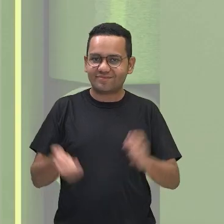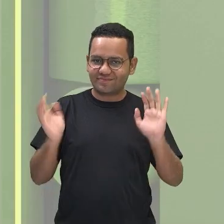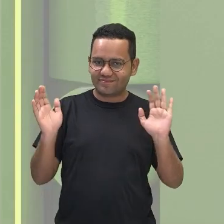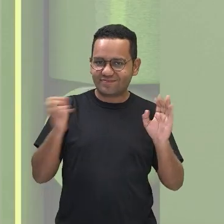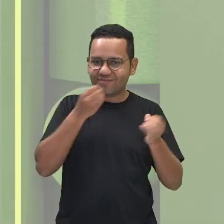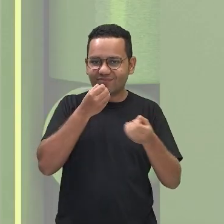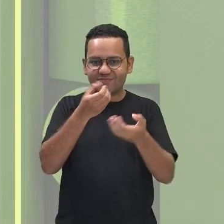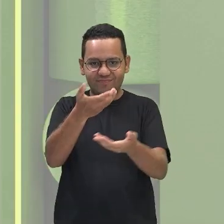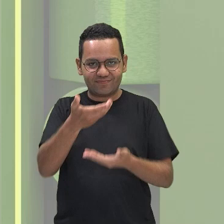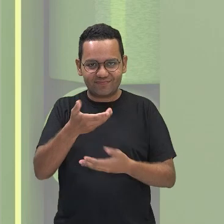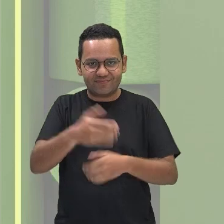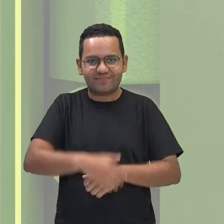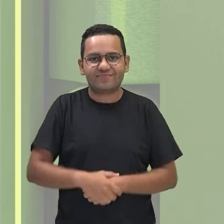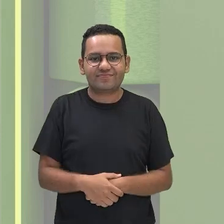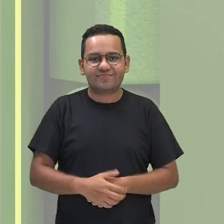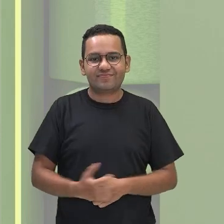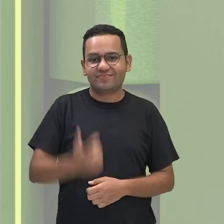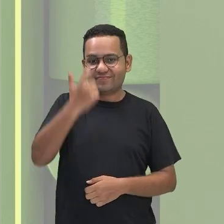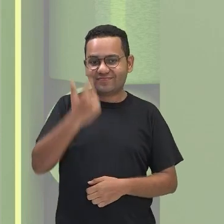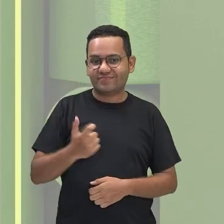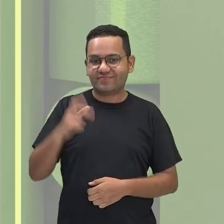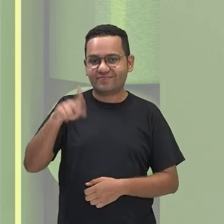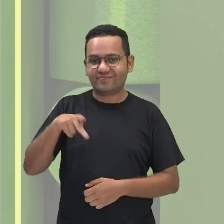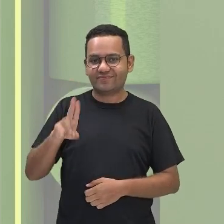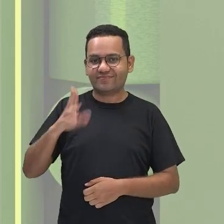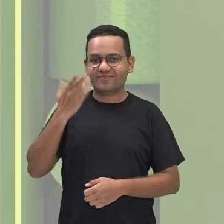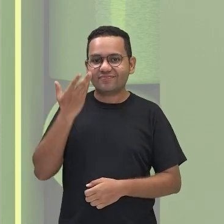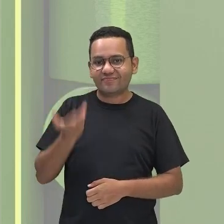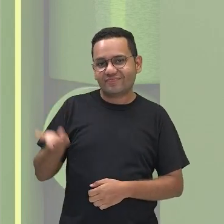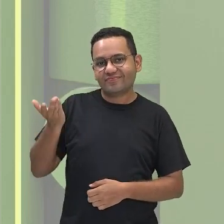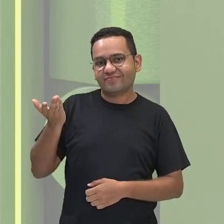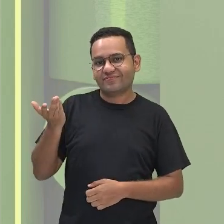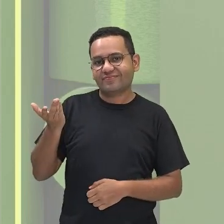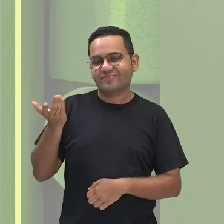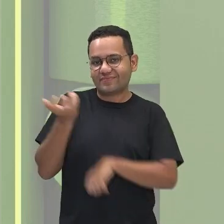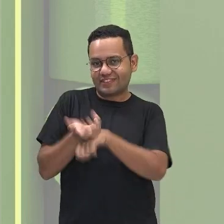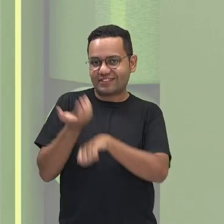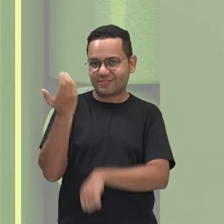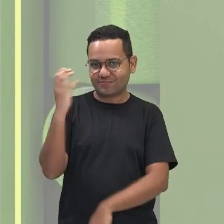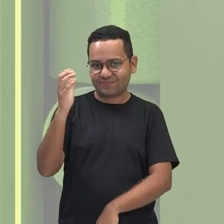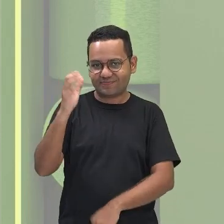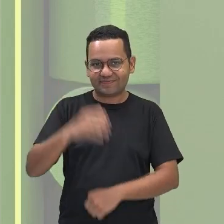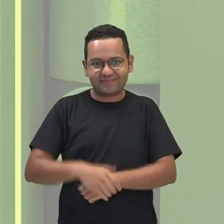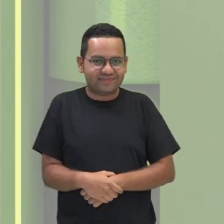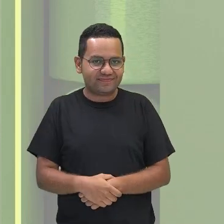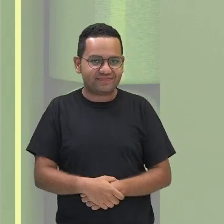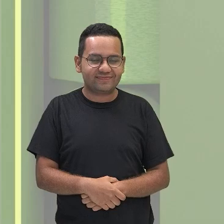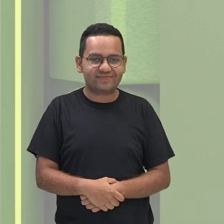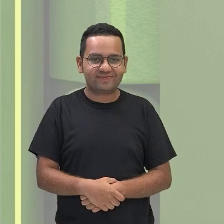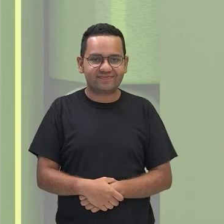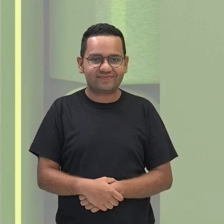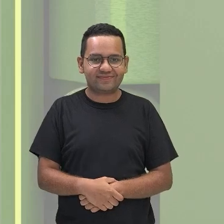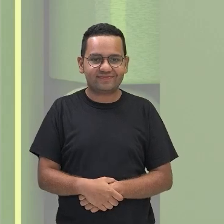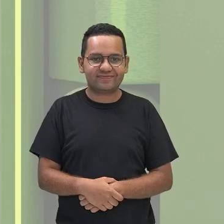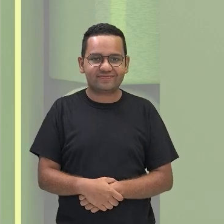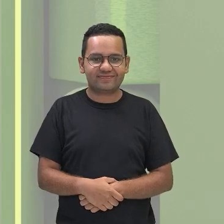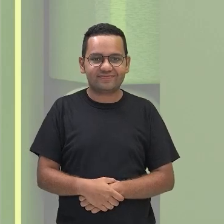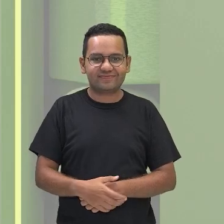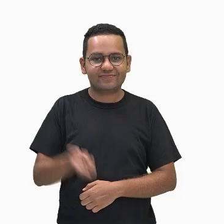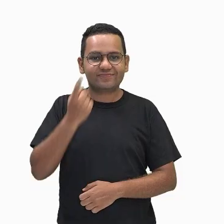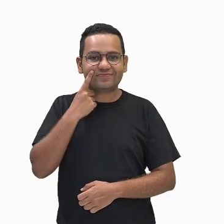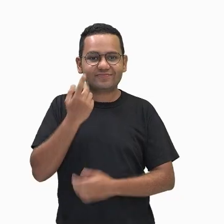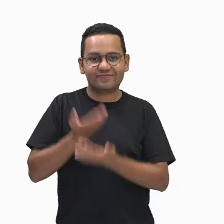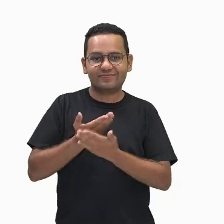Sejam bem-vindos! Eu sou a professora Aldaleia Santos, sua professora de Ciências, e vamos para a nossa